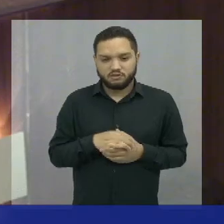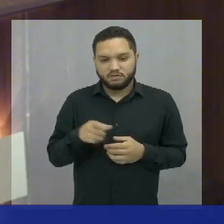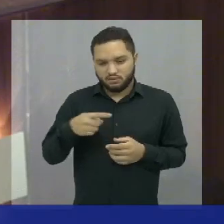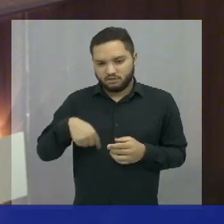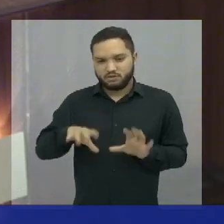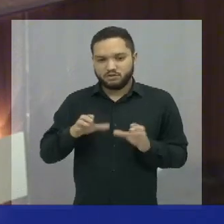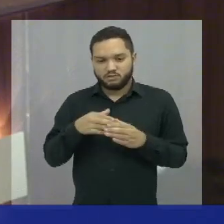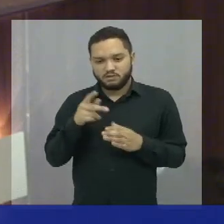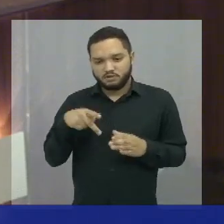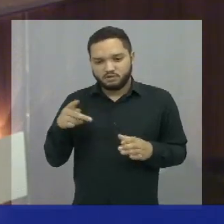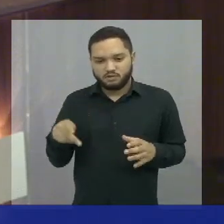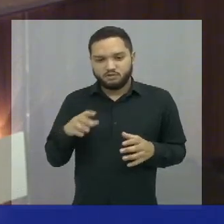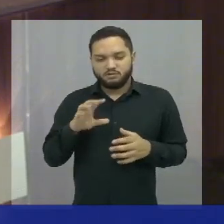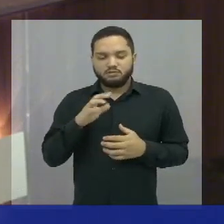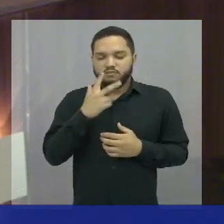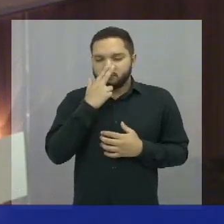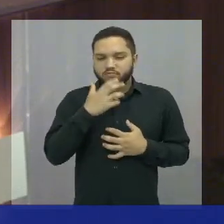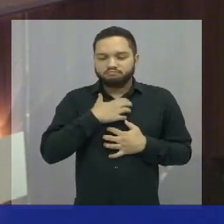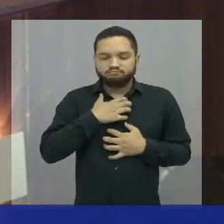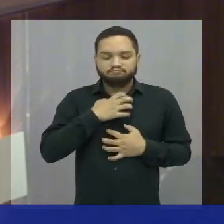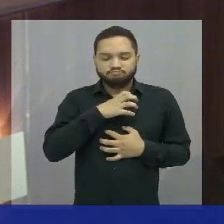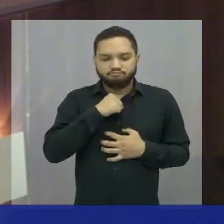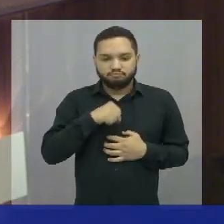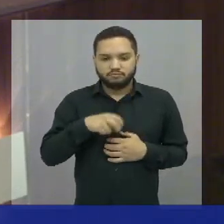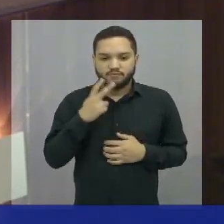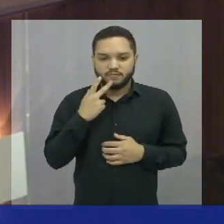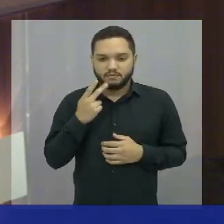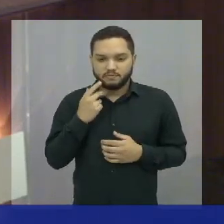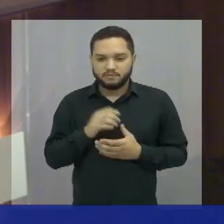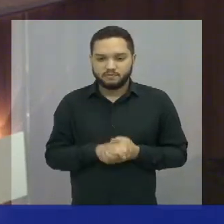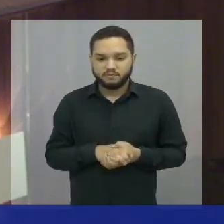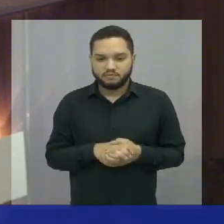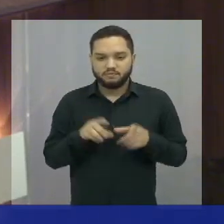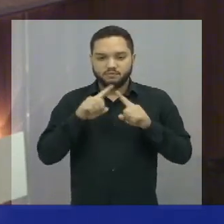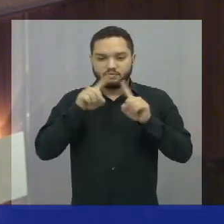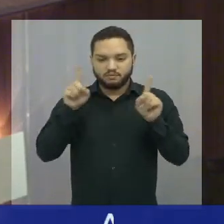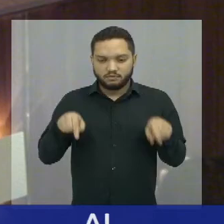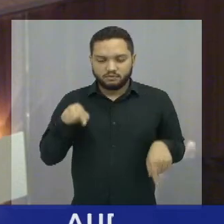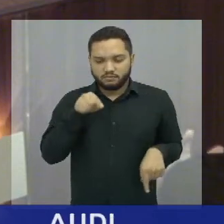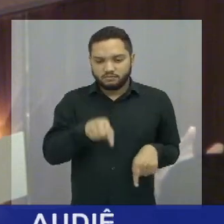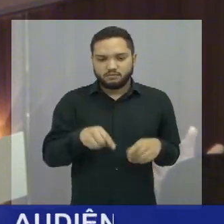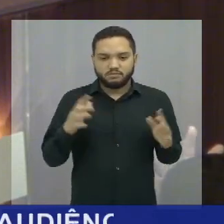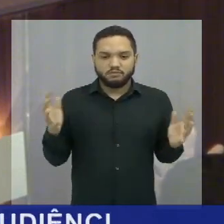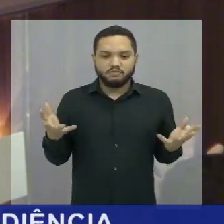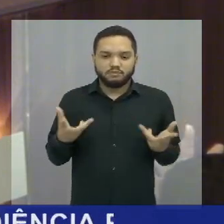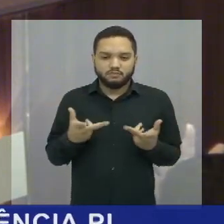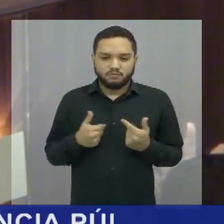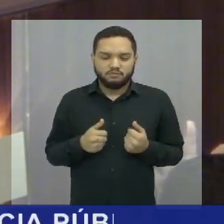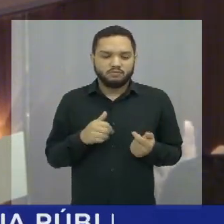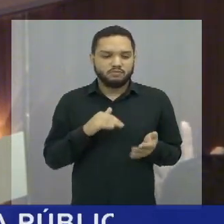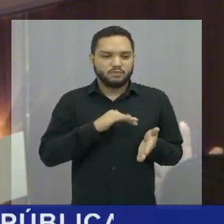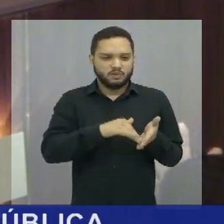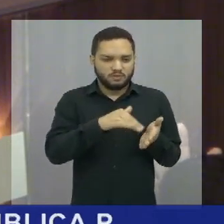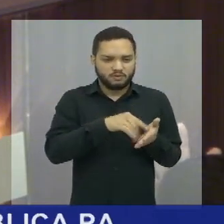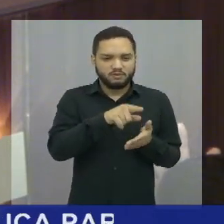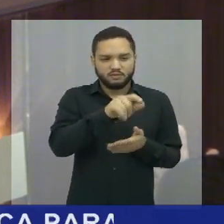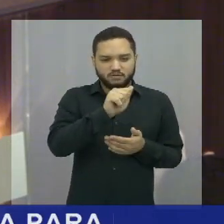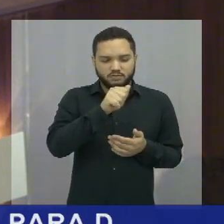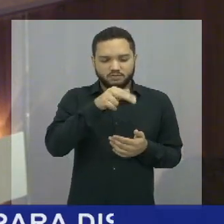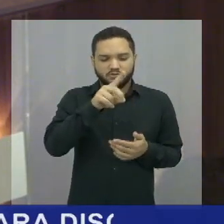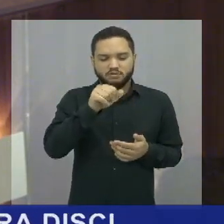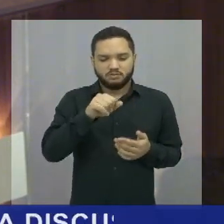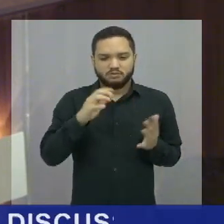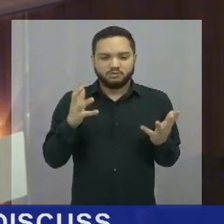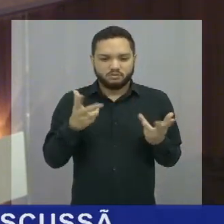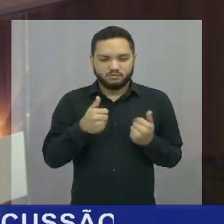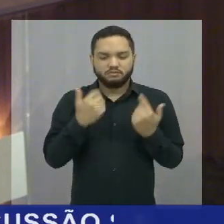temos da cidade, correto? O projeto é encantador. A Agda e toda a equipe está de parabéns, porque é